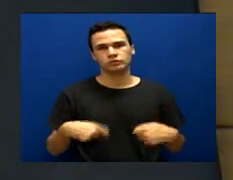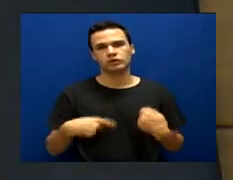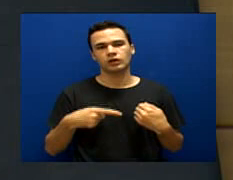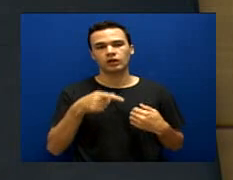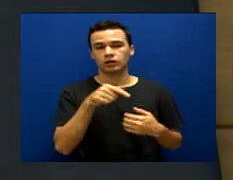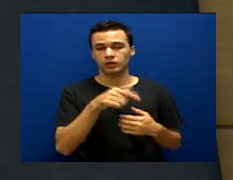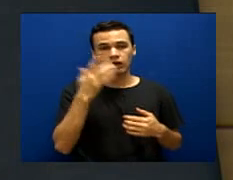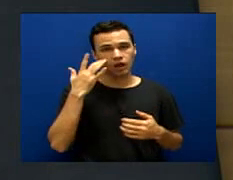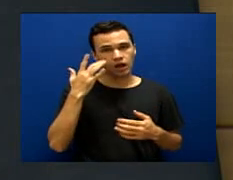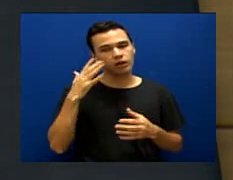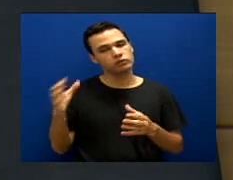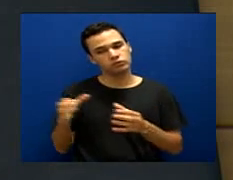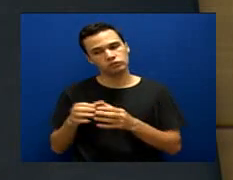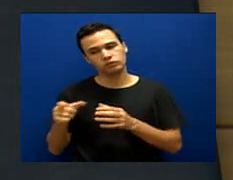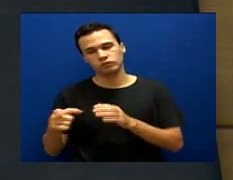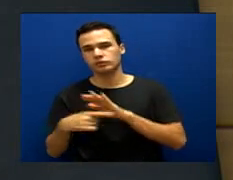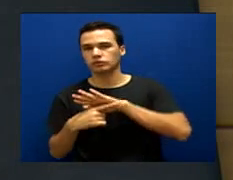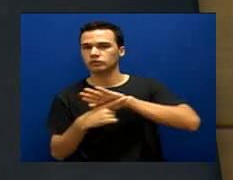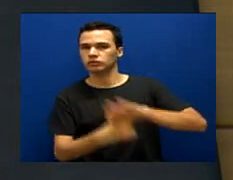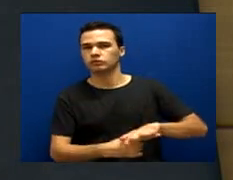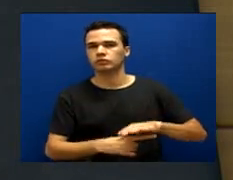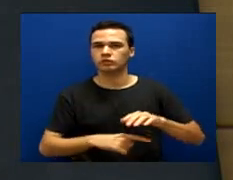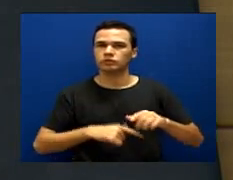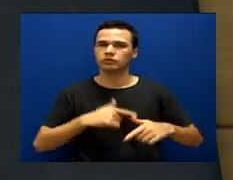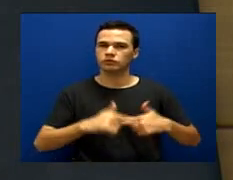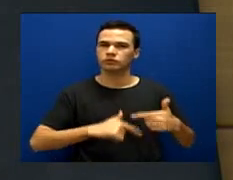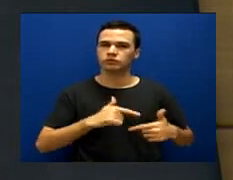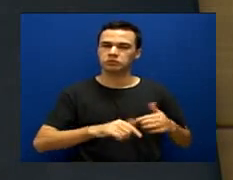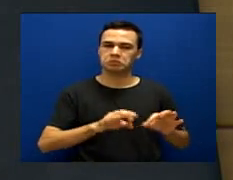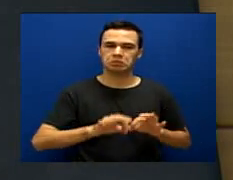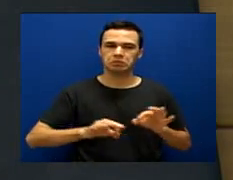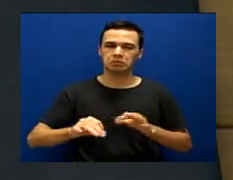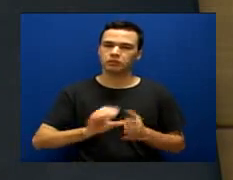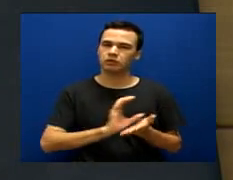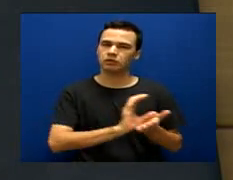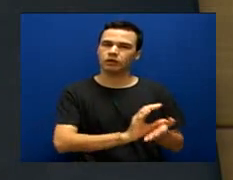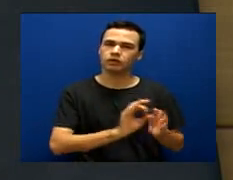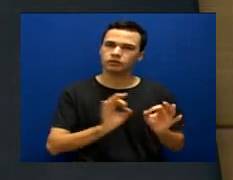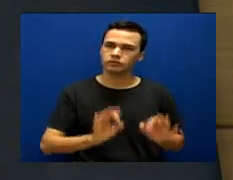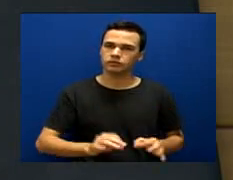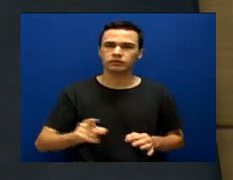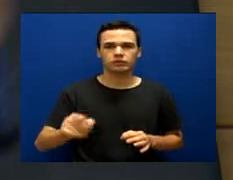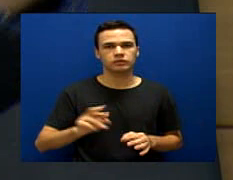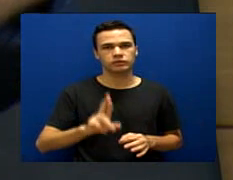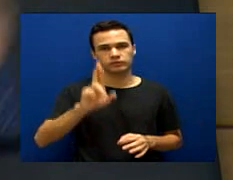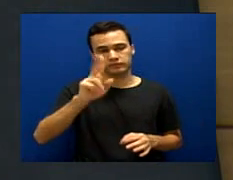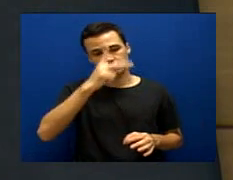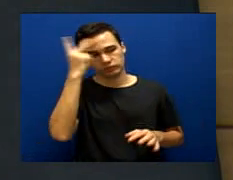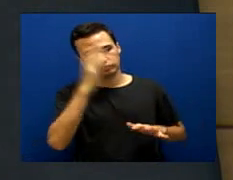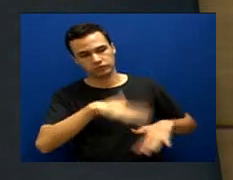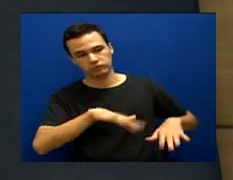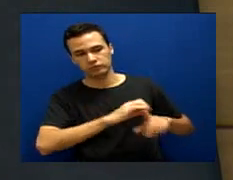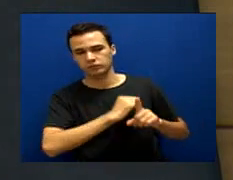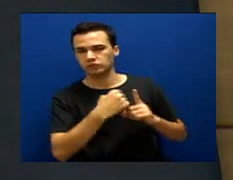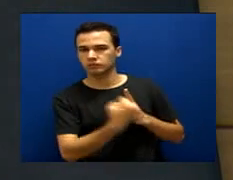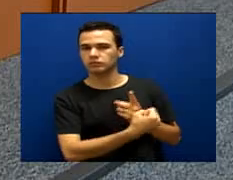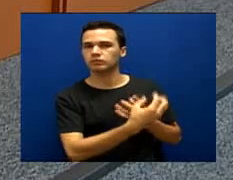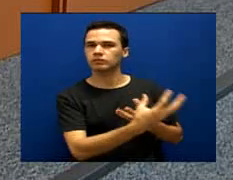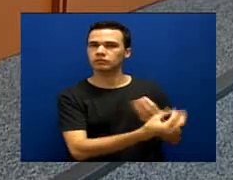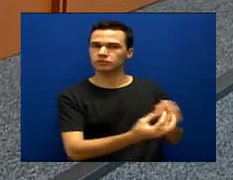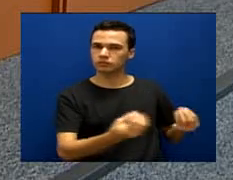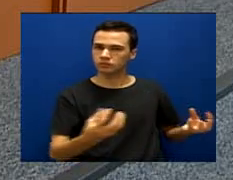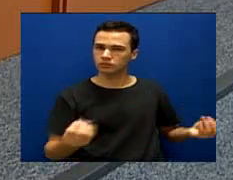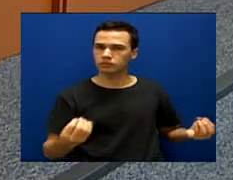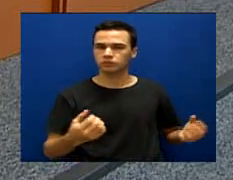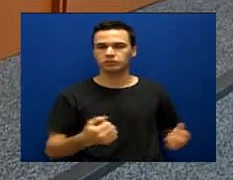está participando, né, secretário, da elaboração. E o comitê tem uma representação grande da sociedade civil, né? Tá. Da